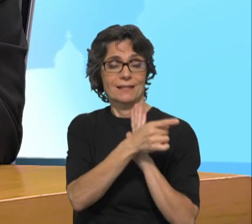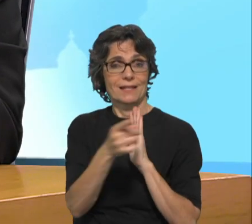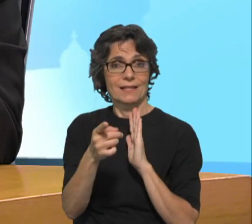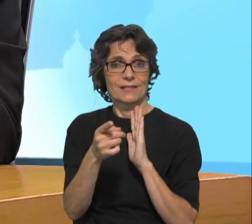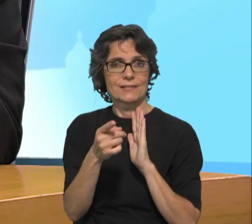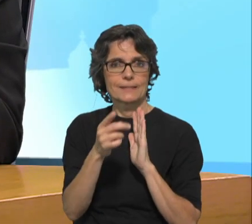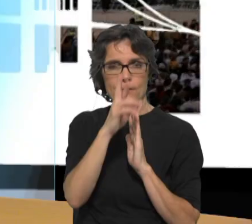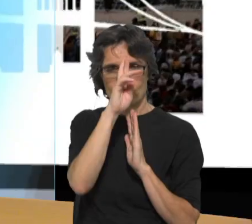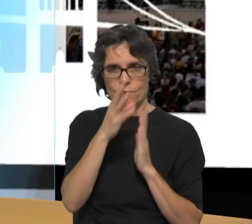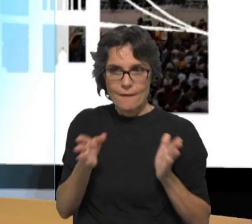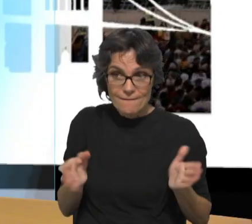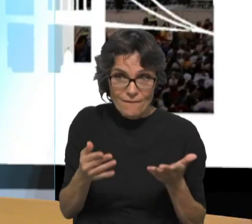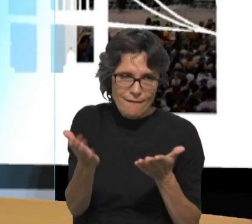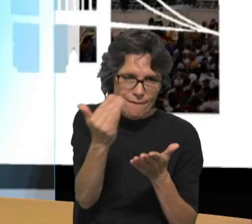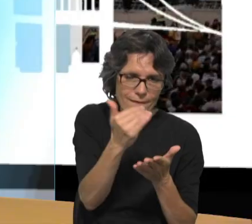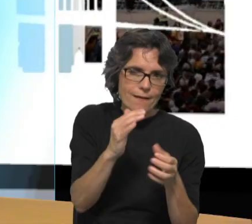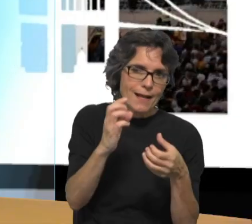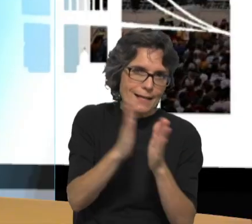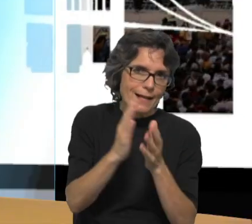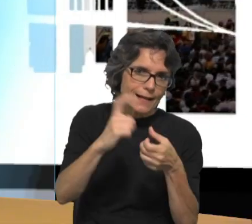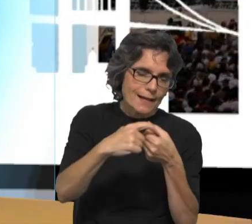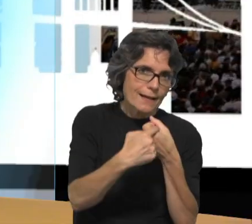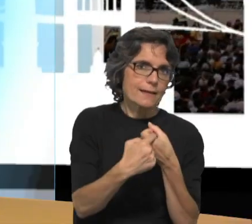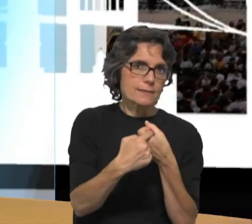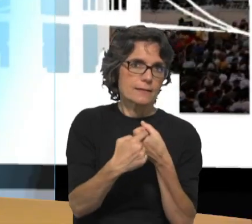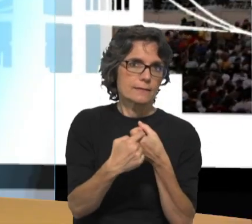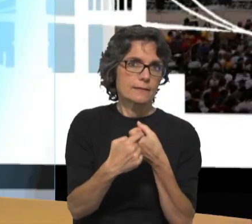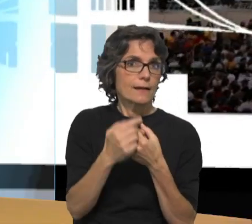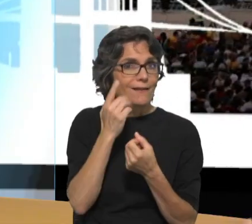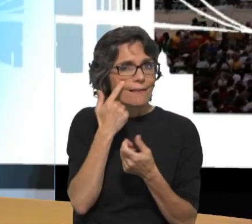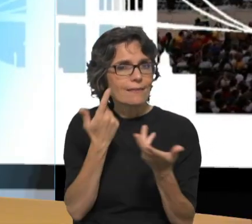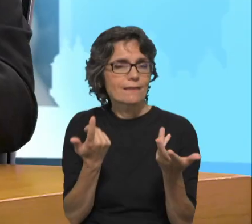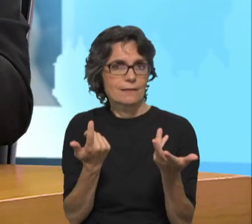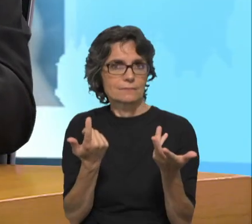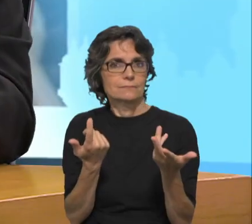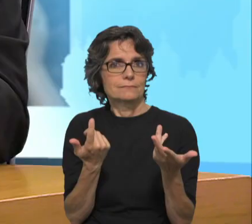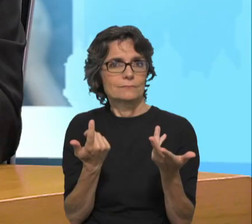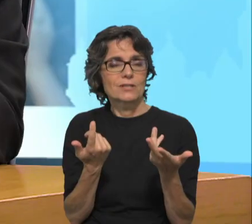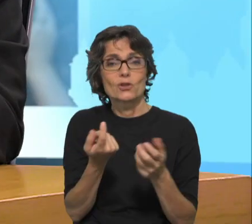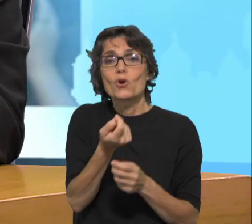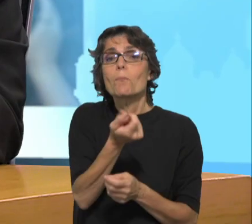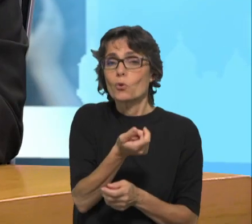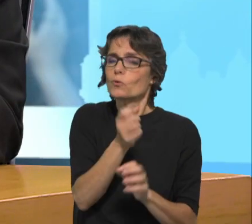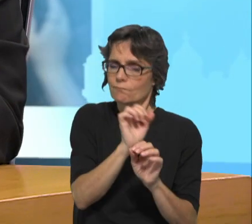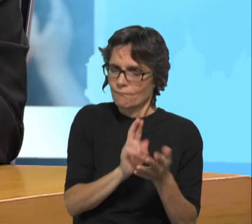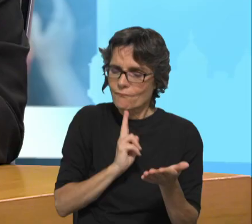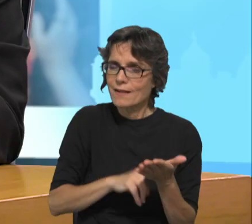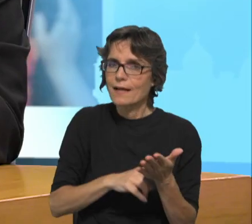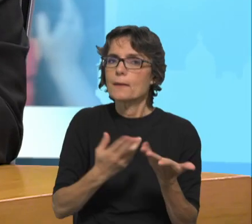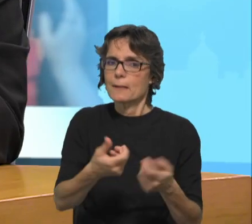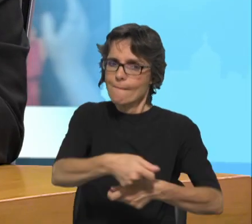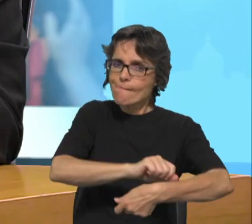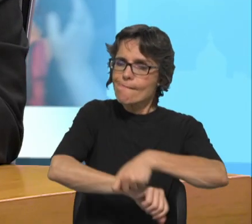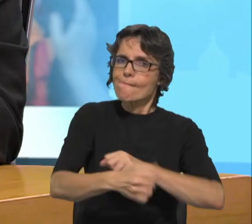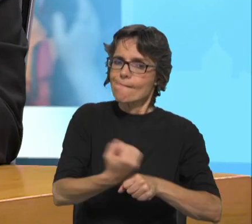estes jovens a aproximar-se da Igreja. Apesar de ser poucos, não há um baixar de braços e está tudo perdido, mas há uma